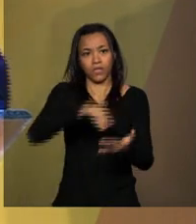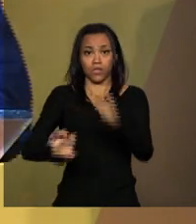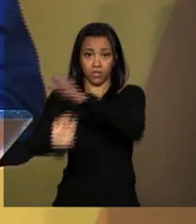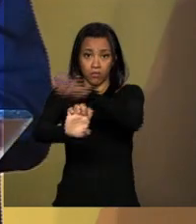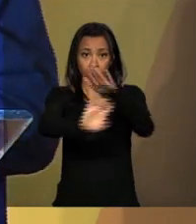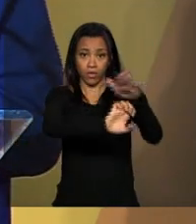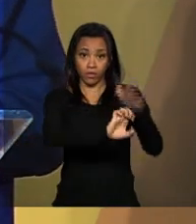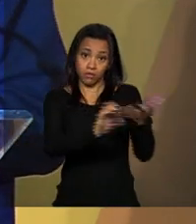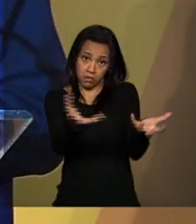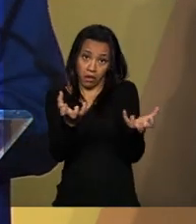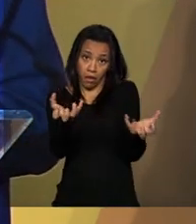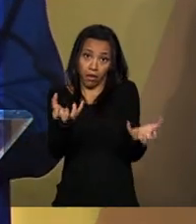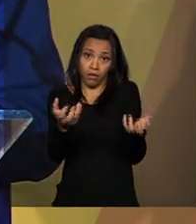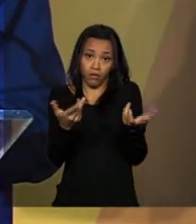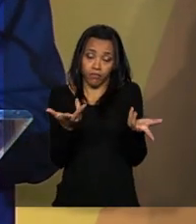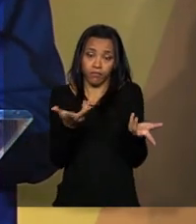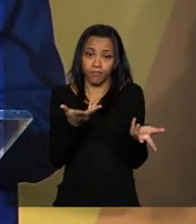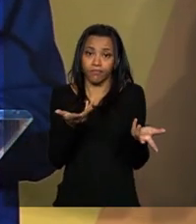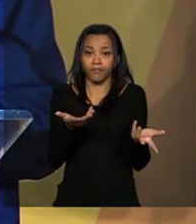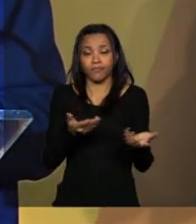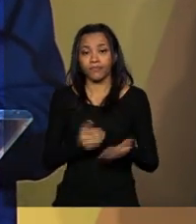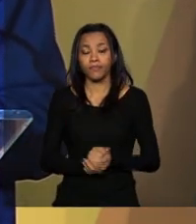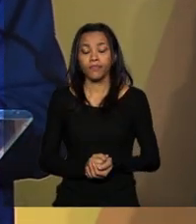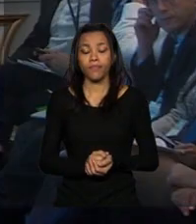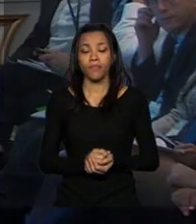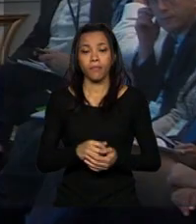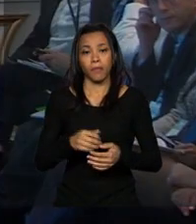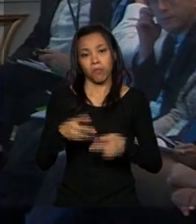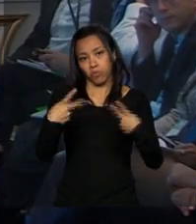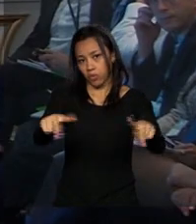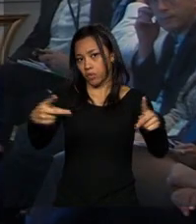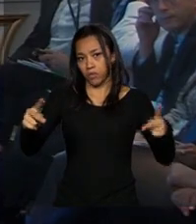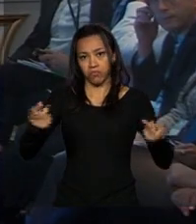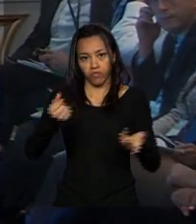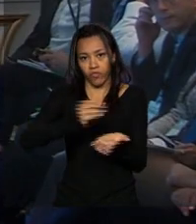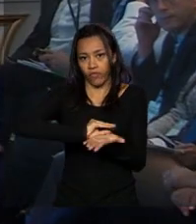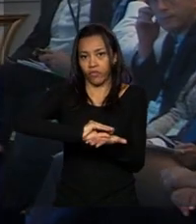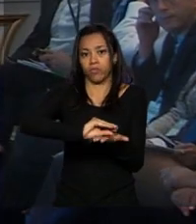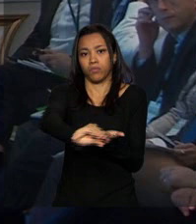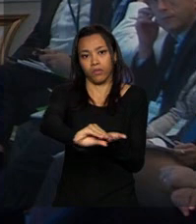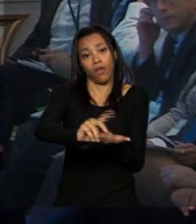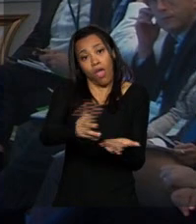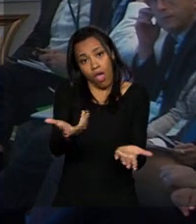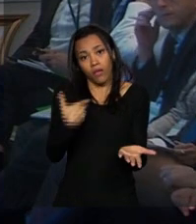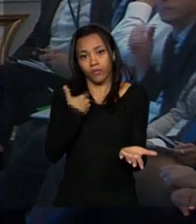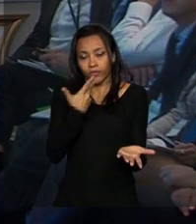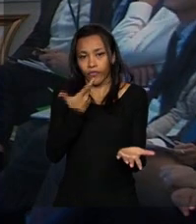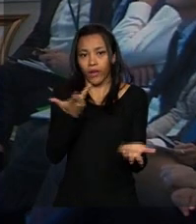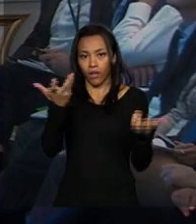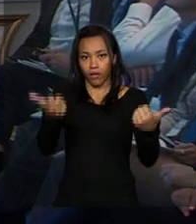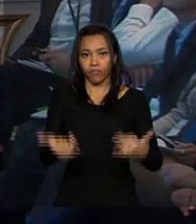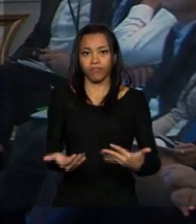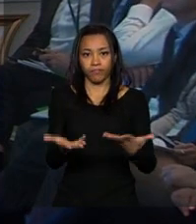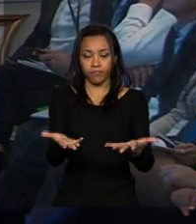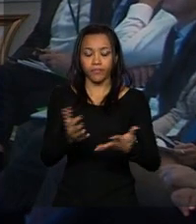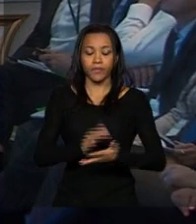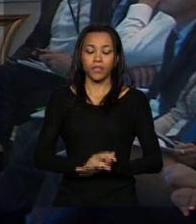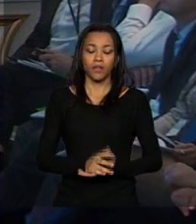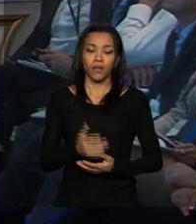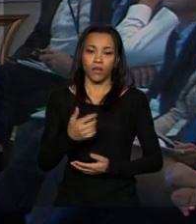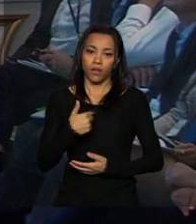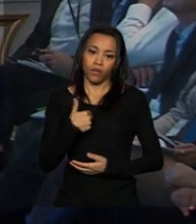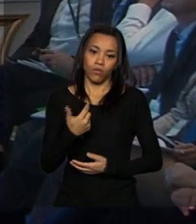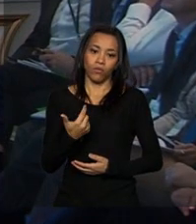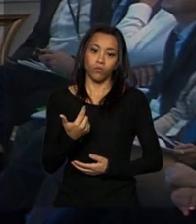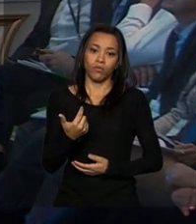criarem essas condições propícias para um investimento é isso que eu tenho a dizer eu vou